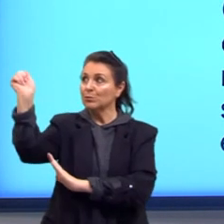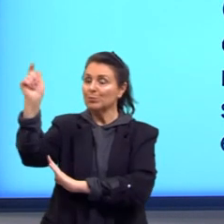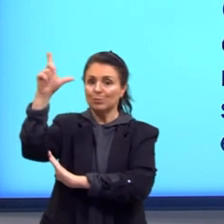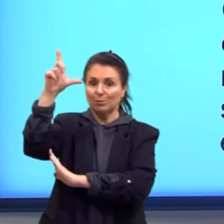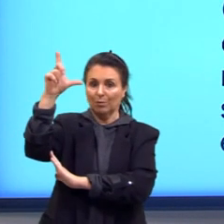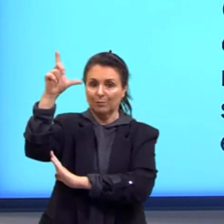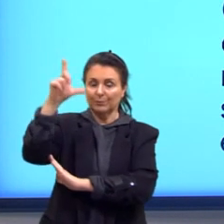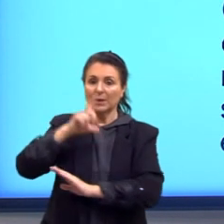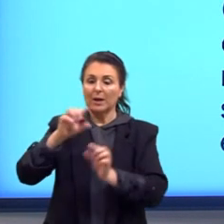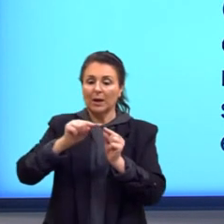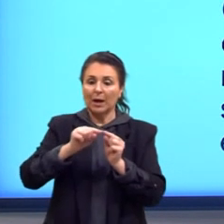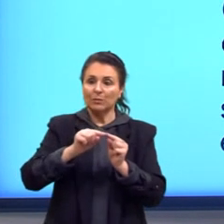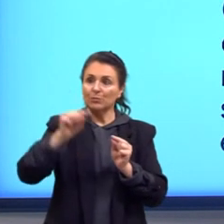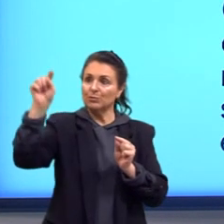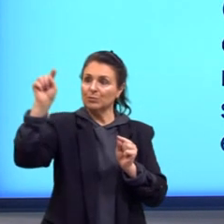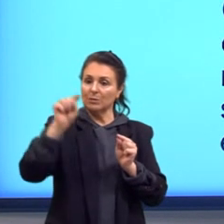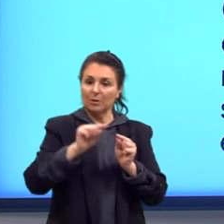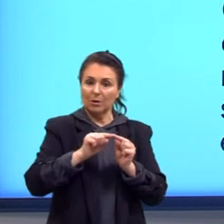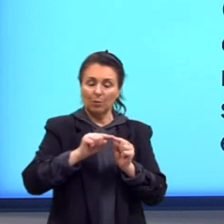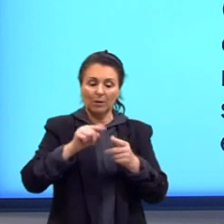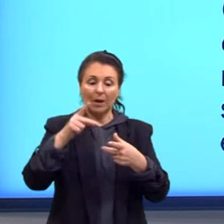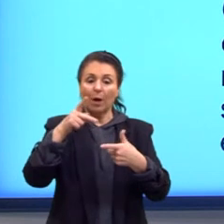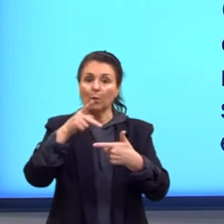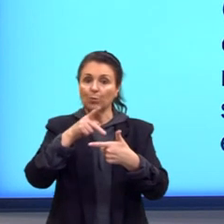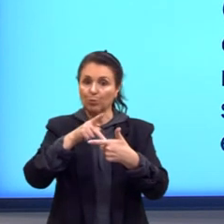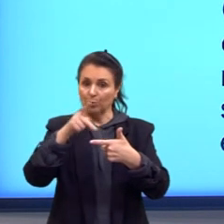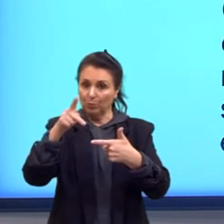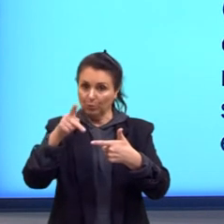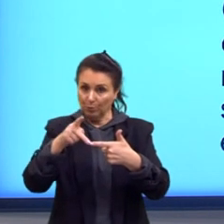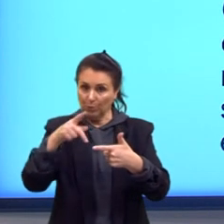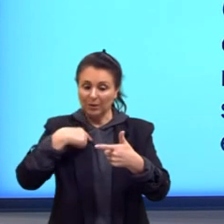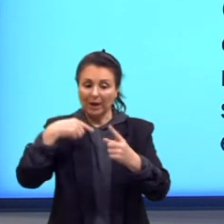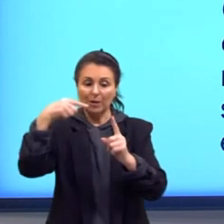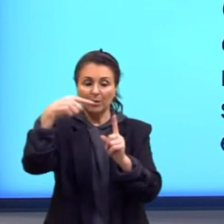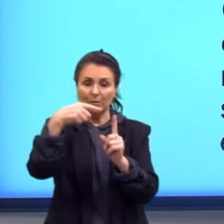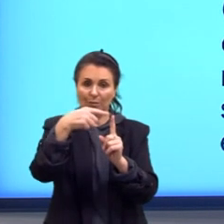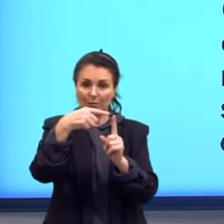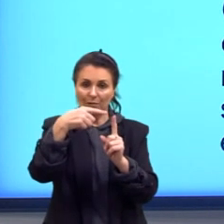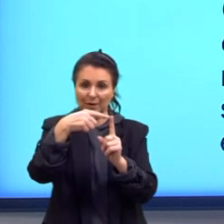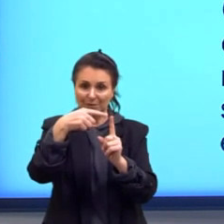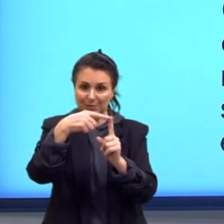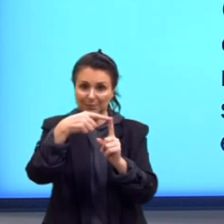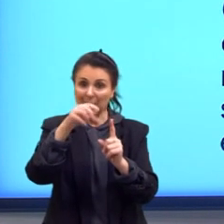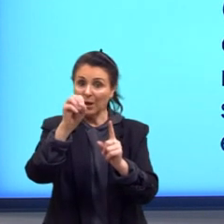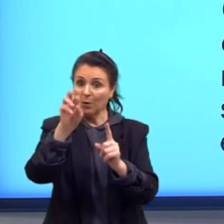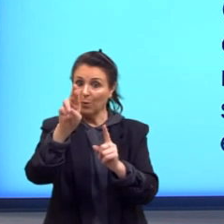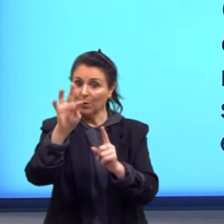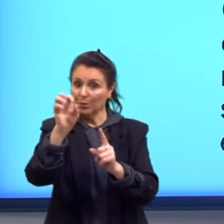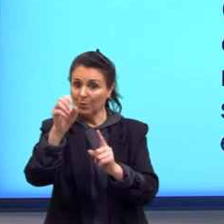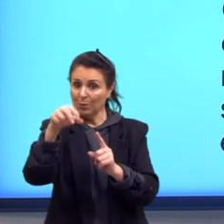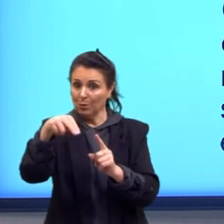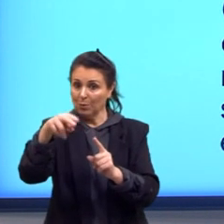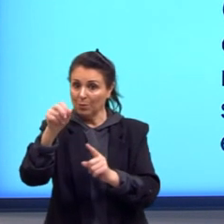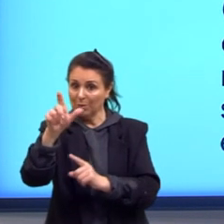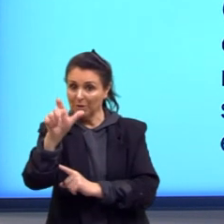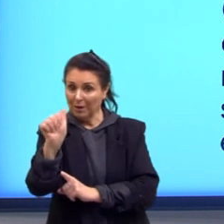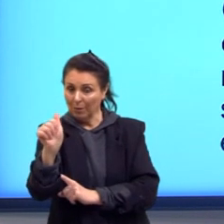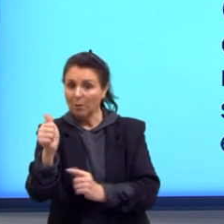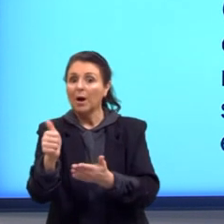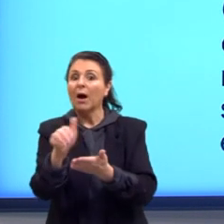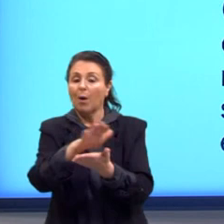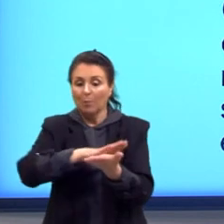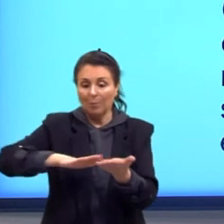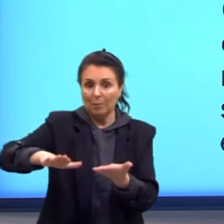a diagonal do cubo que contém esse vértice é ortogonal ao plano da base tão forma ali